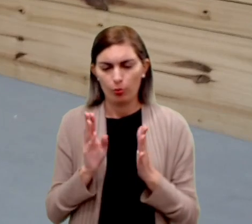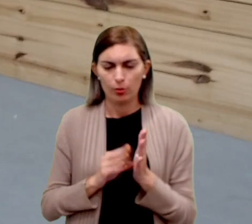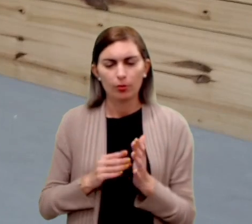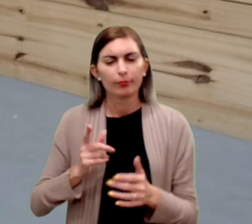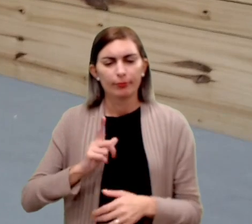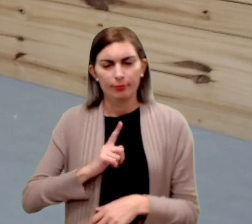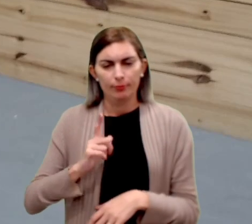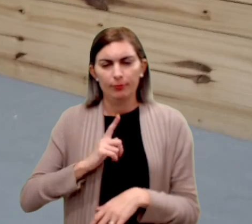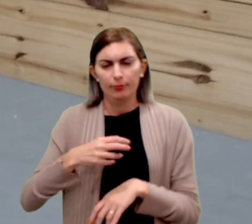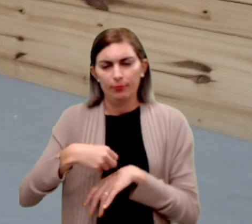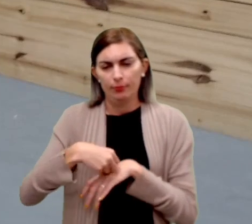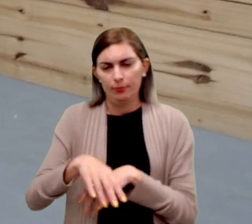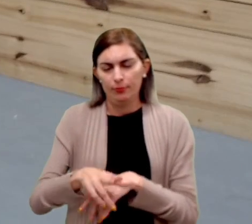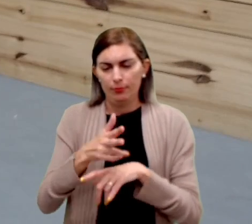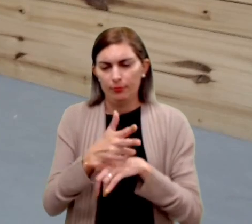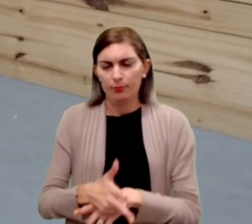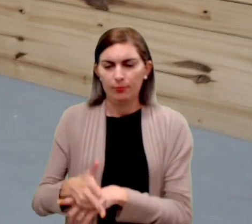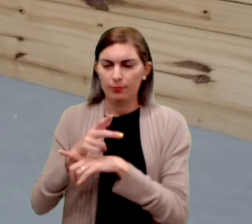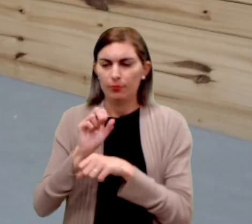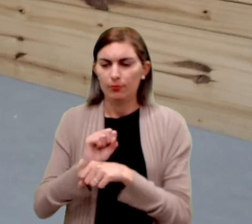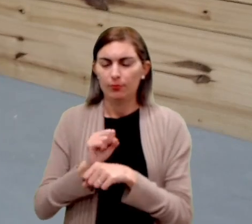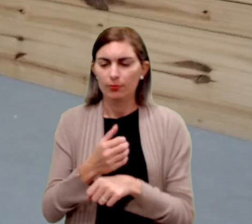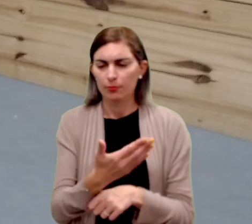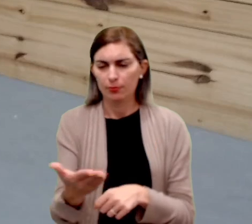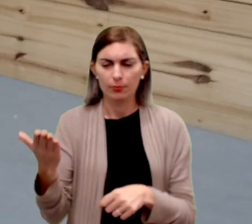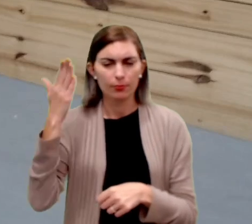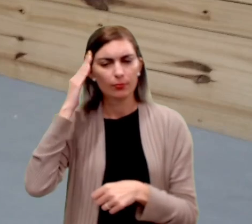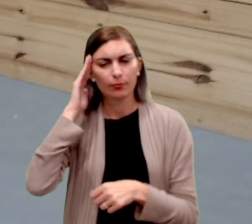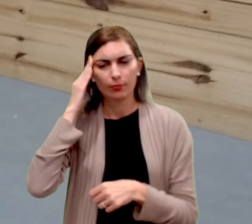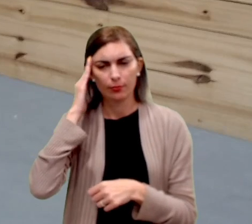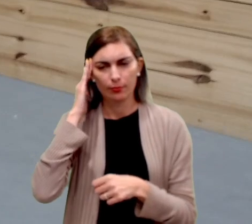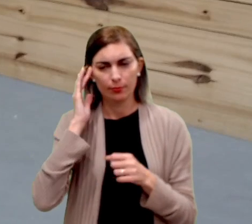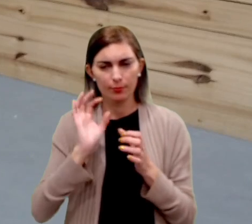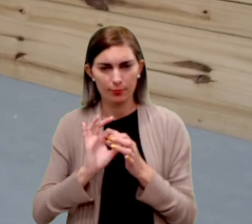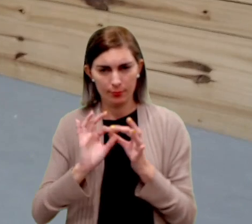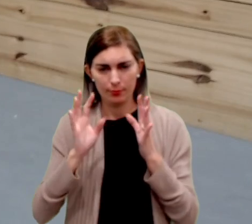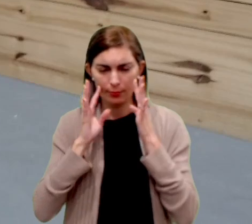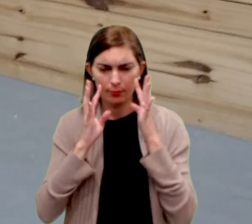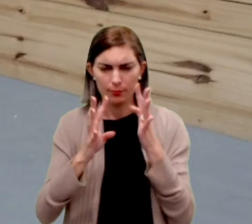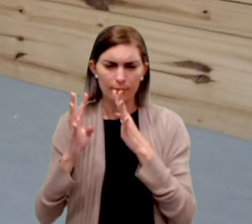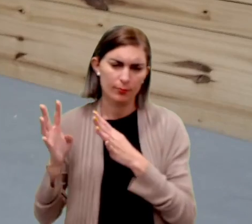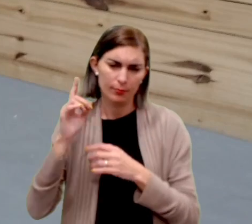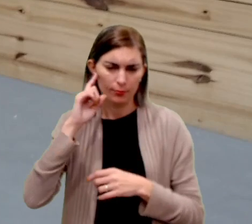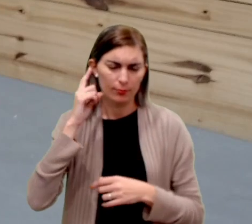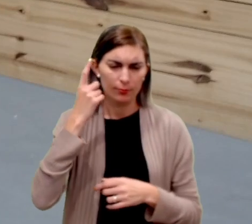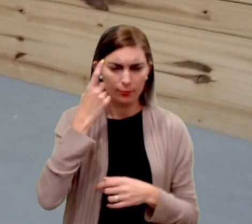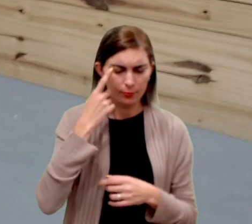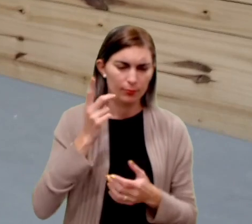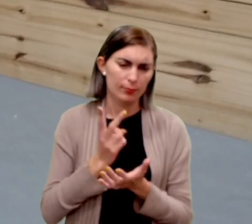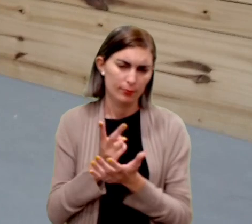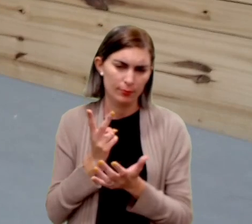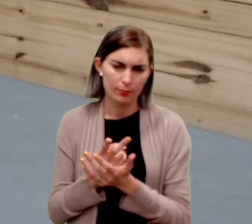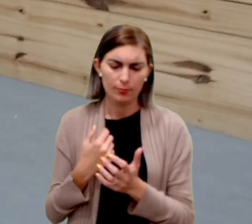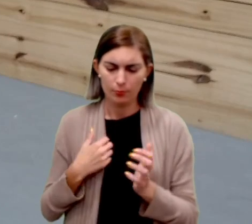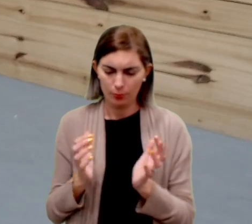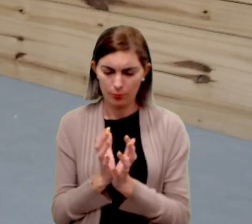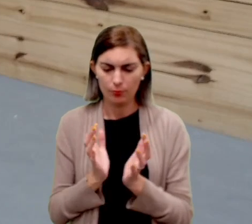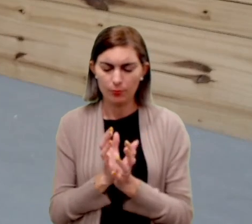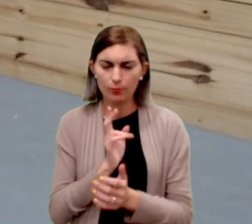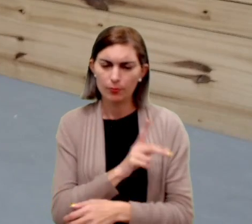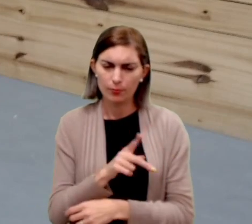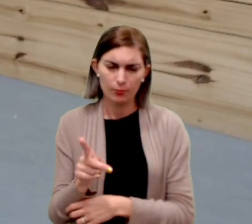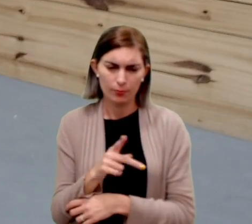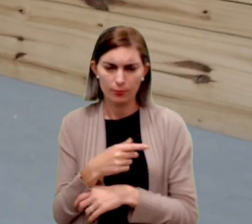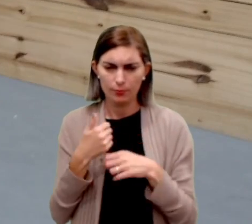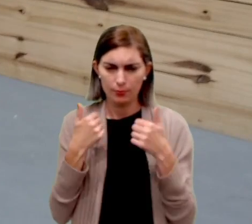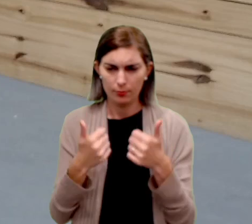na nossa videoaula. Espero que você tenha entendido e fique atento. Em caso de dúvidas, conte sempre com nossa equipe de professores, tá?